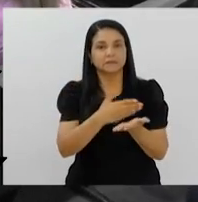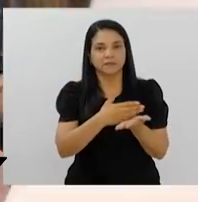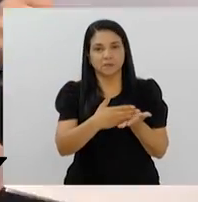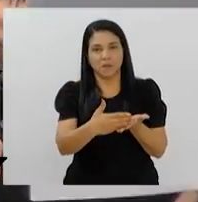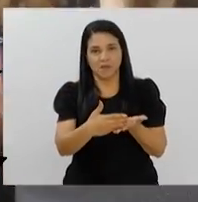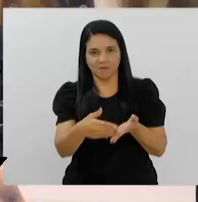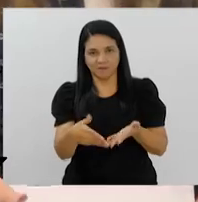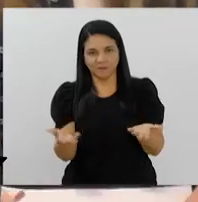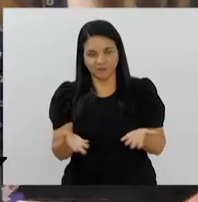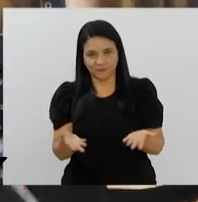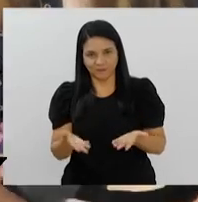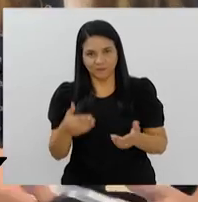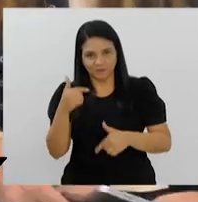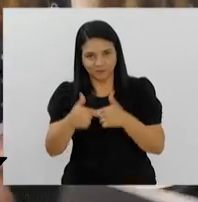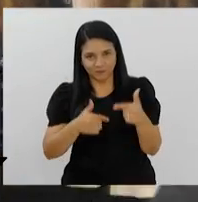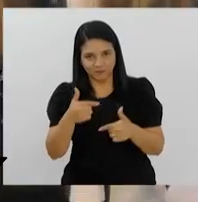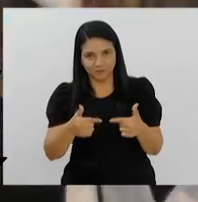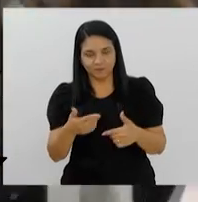hoje